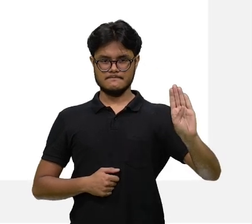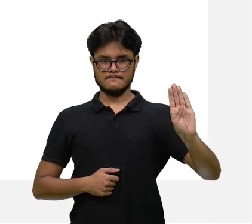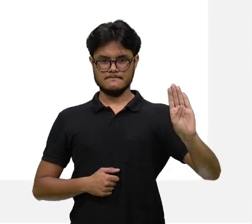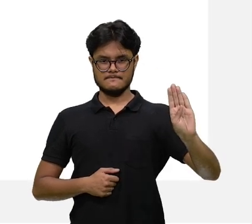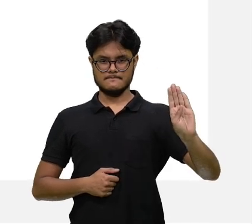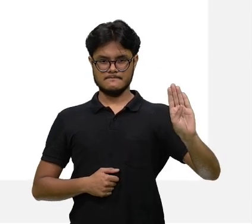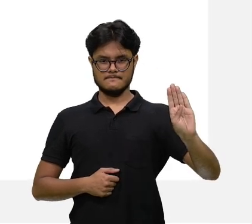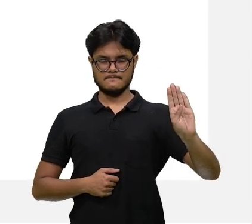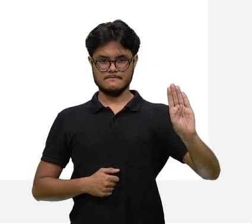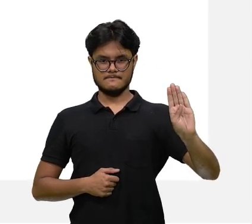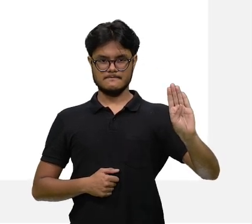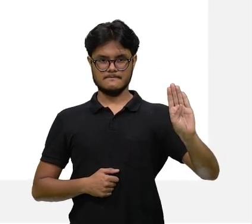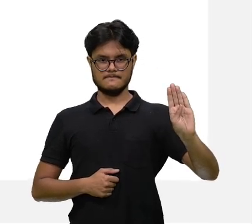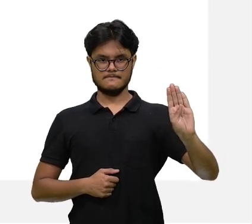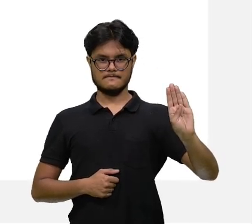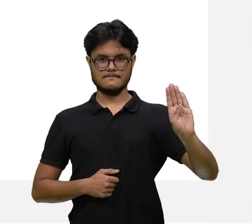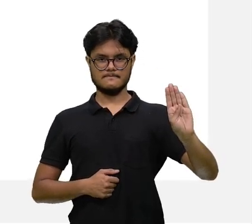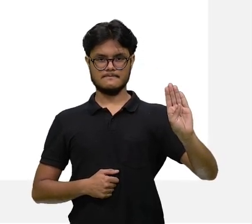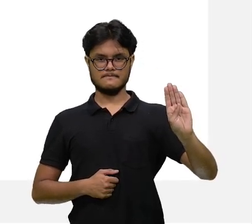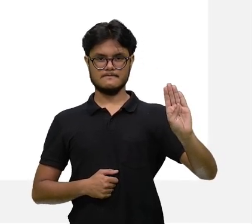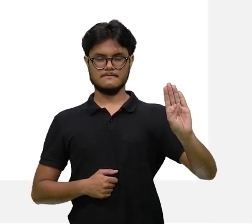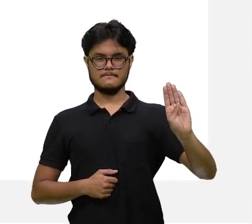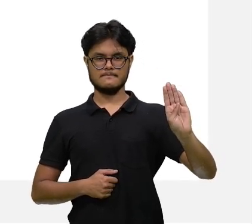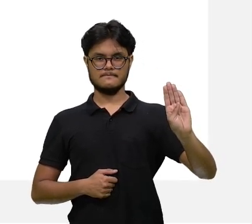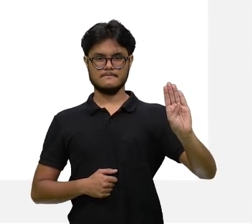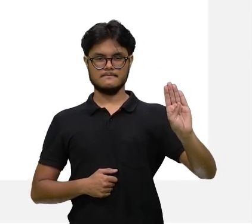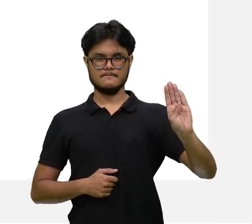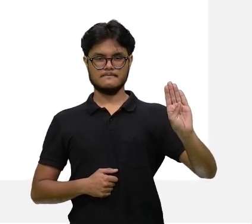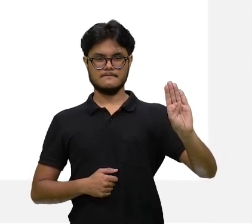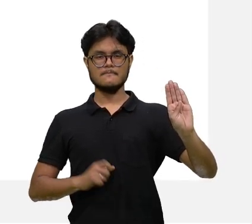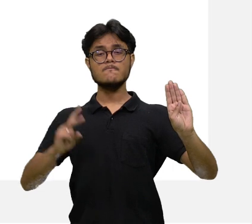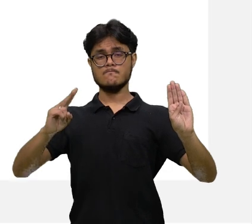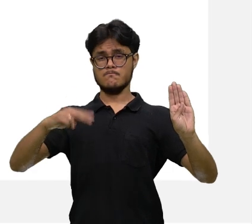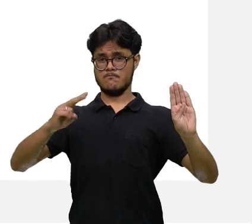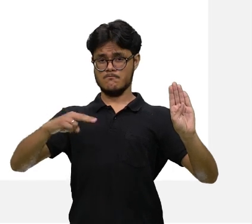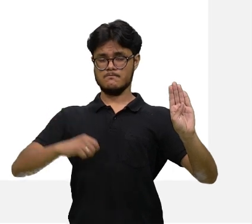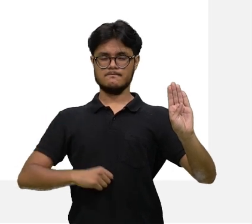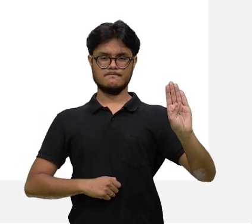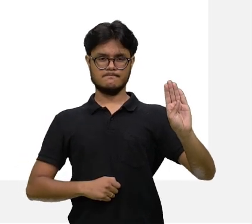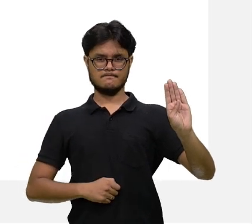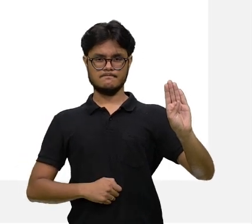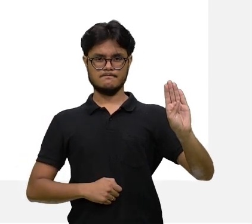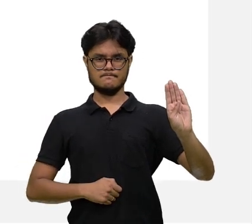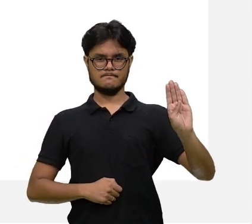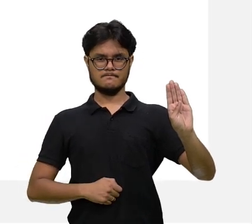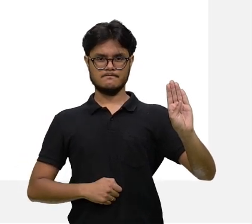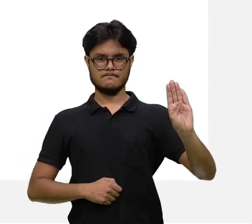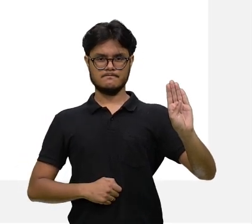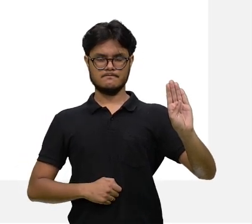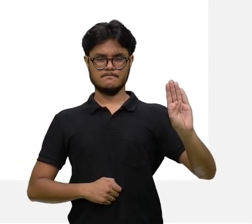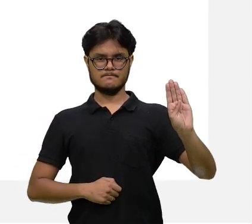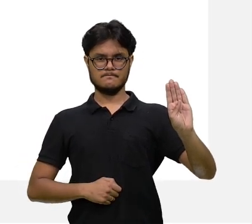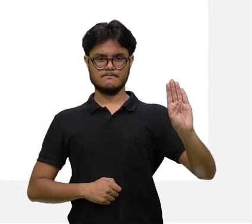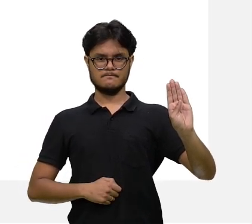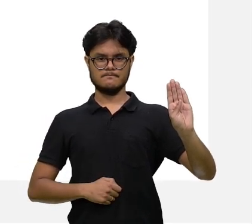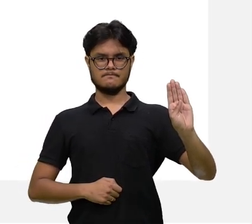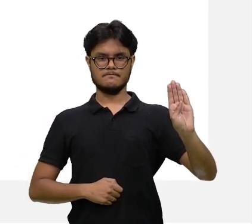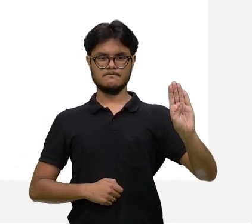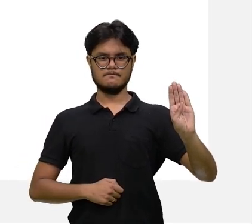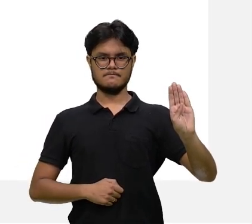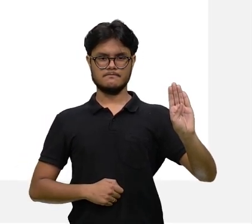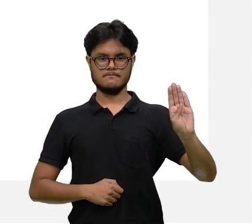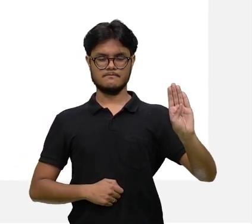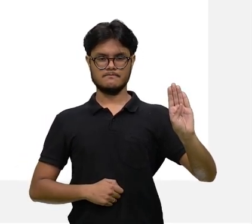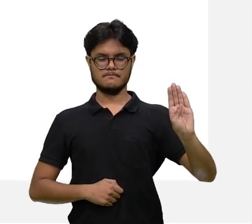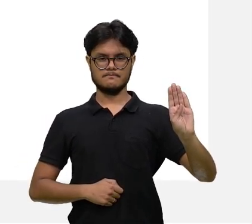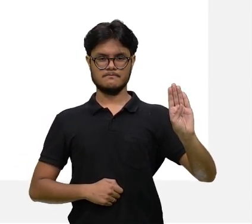rins, pulmões, fígado, intestino e glândulas endócrinas, todos combinados como se fosse um só órgão?